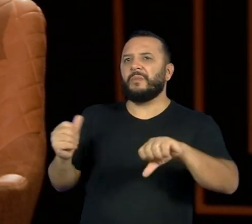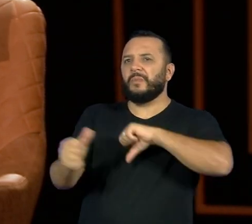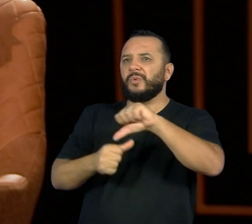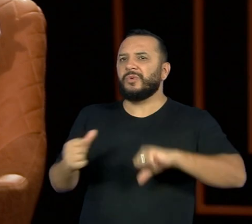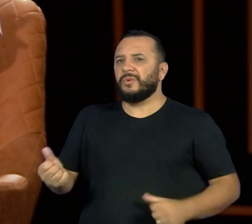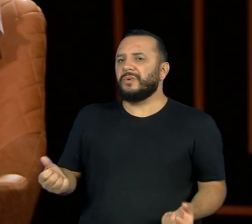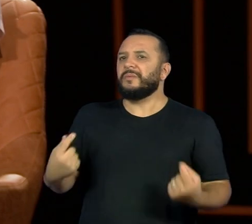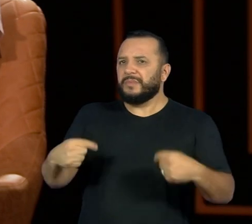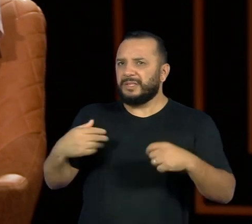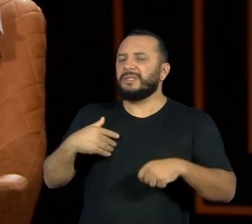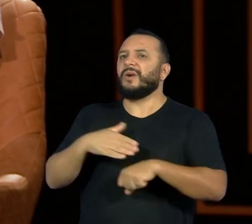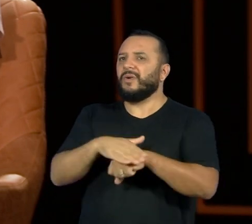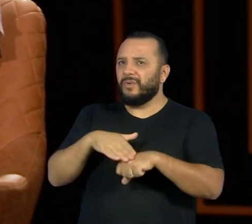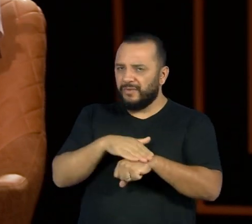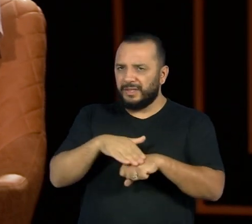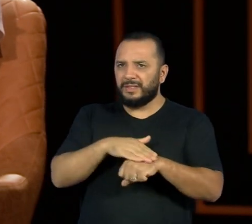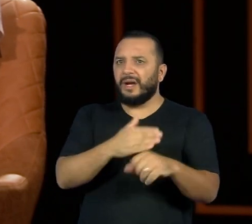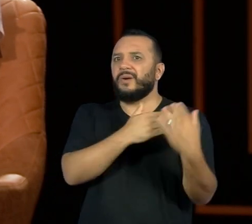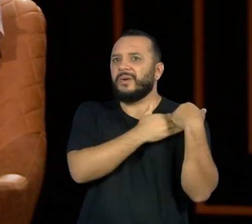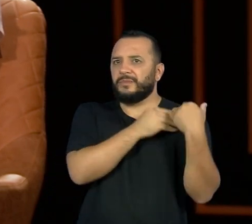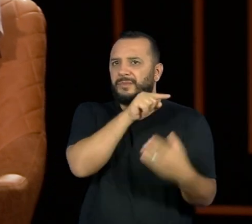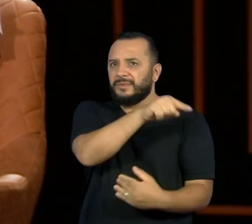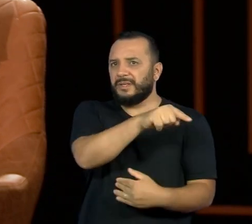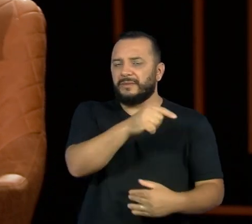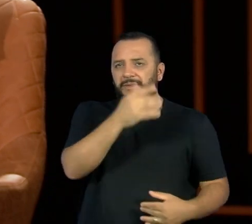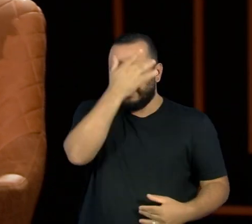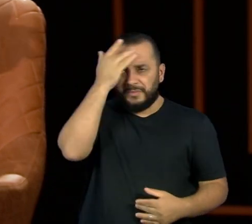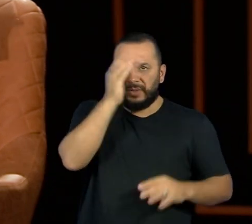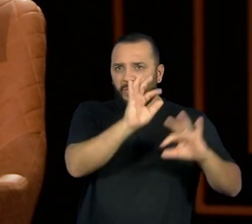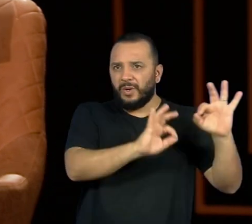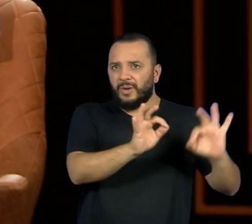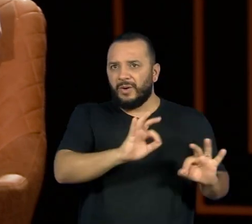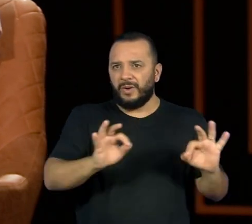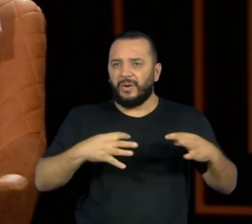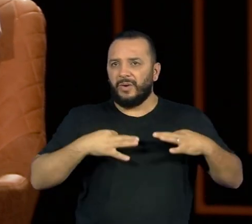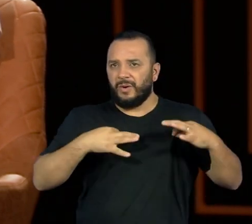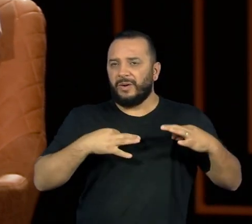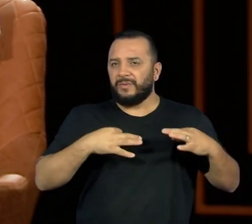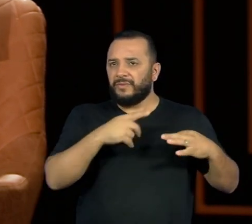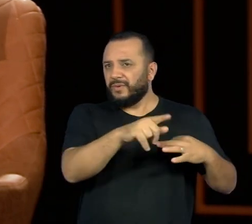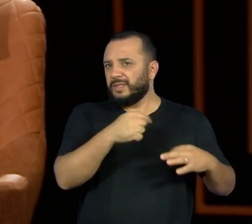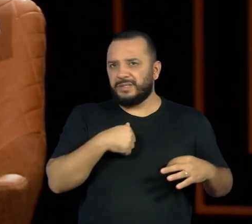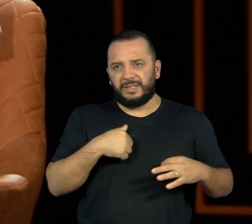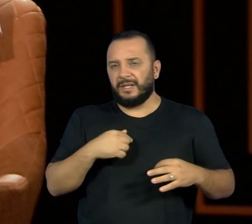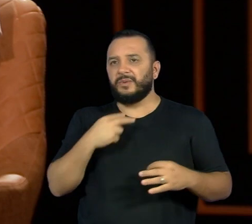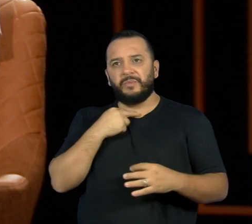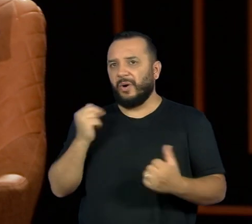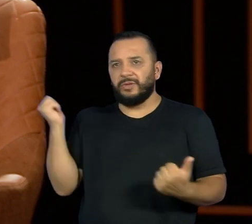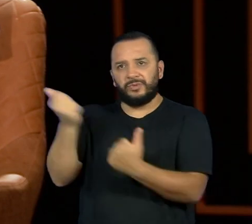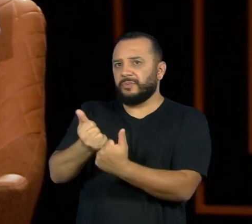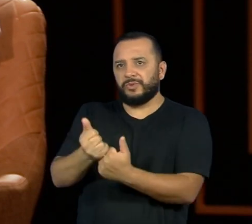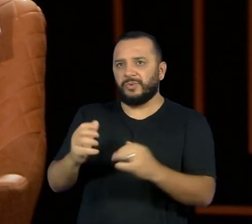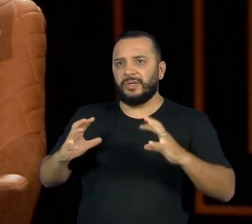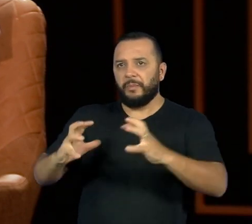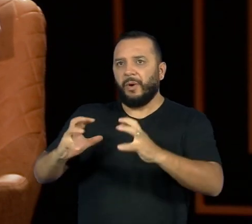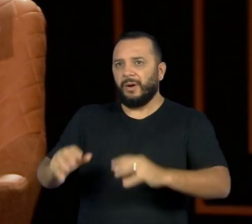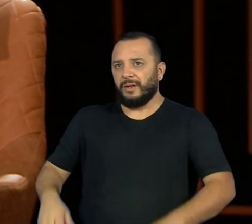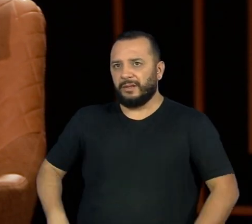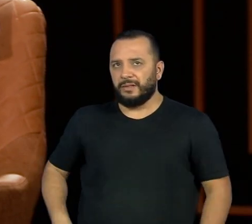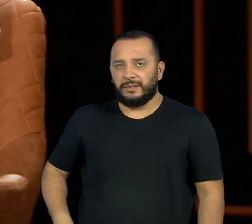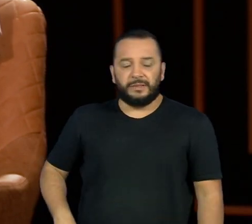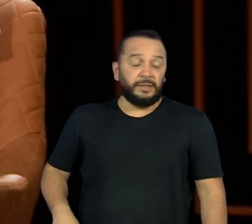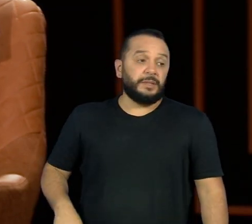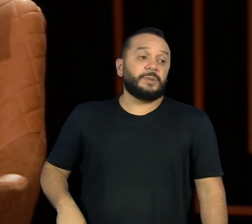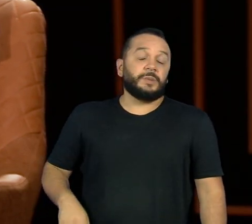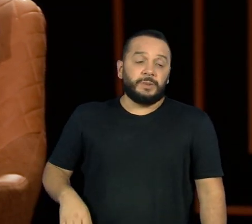sem falar com o figurinista, que é um criador? Eu usurpei o trabalho dele, que eu também nunca mais fiz isso